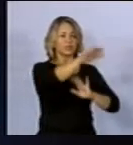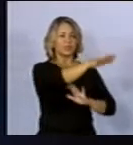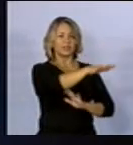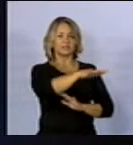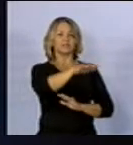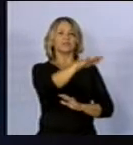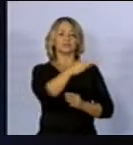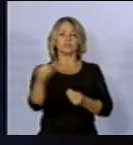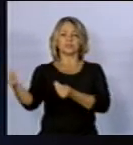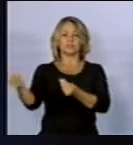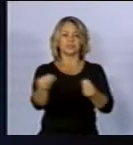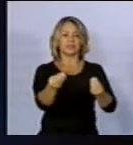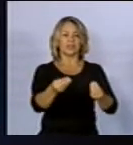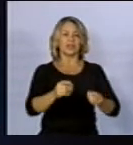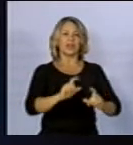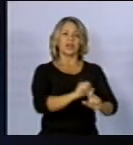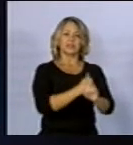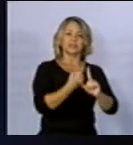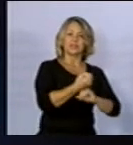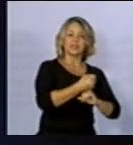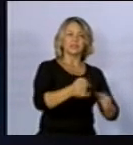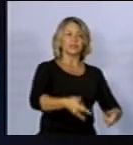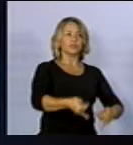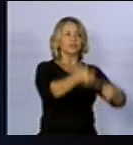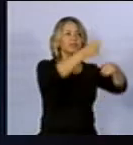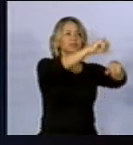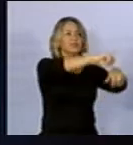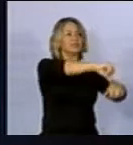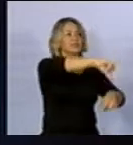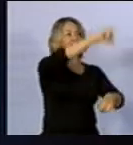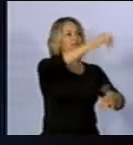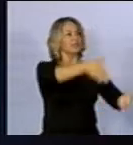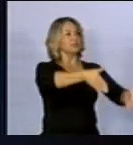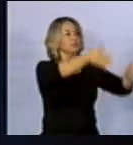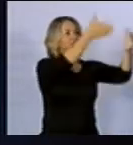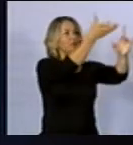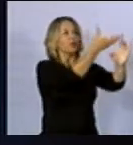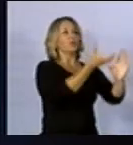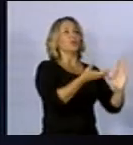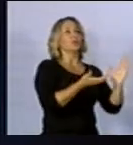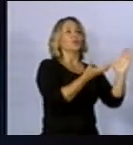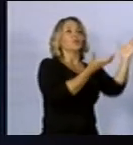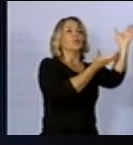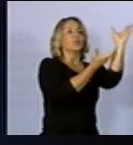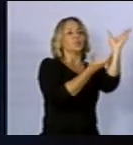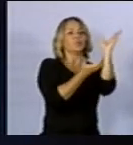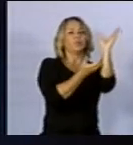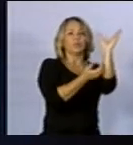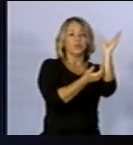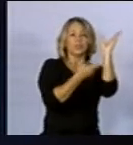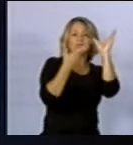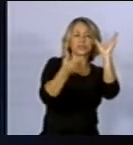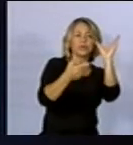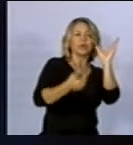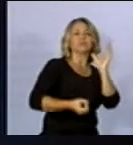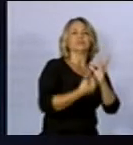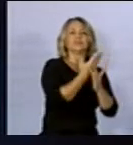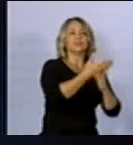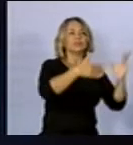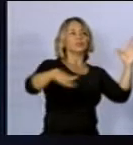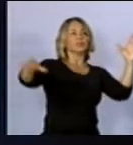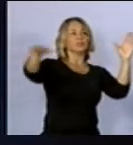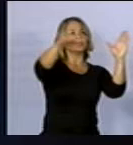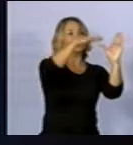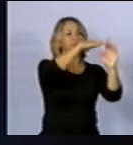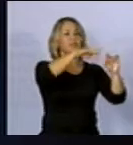pela sociedade uma antena de televisão instalada no mesmo nível da linha portanto dois